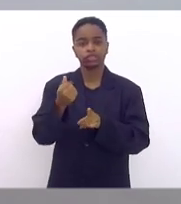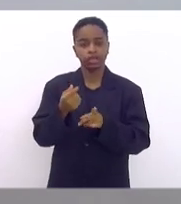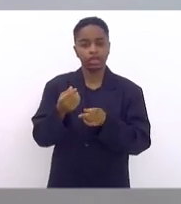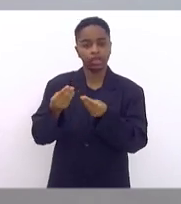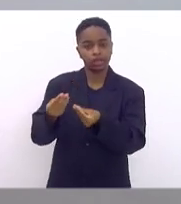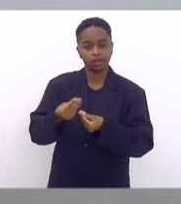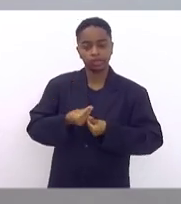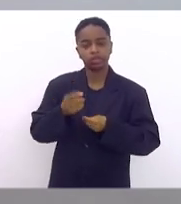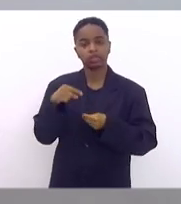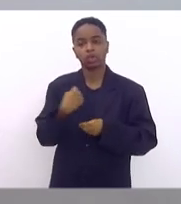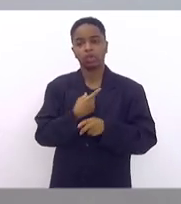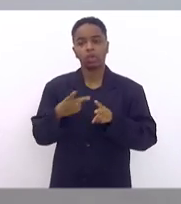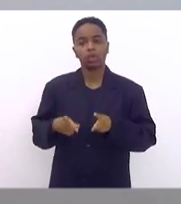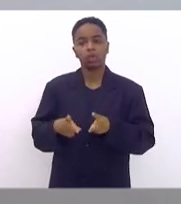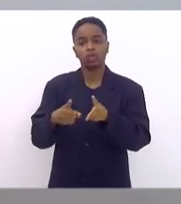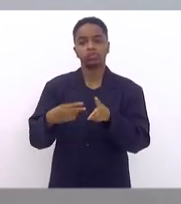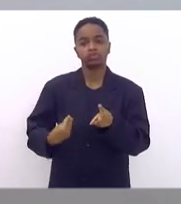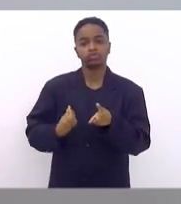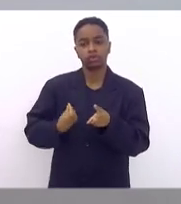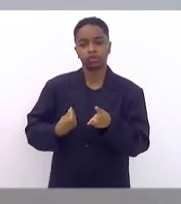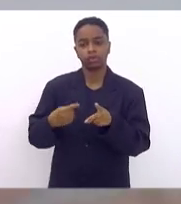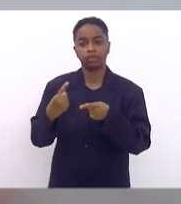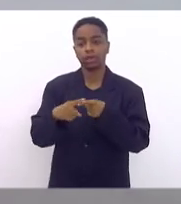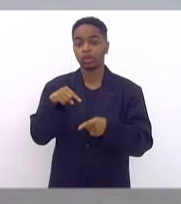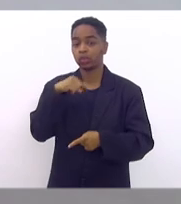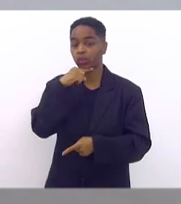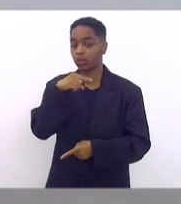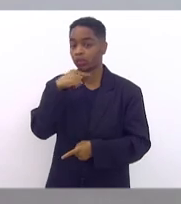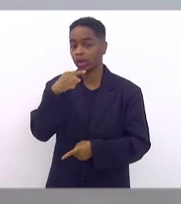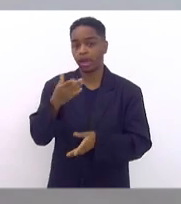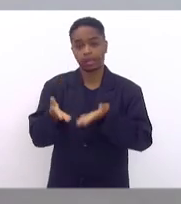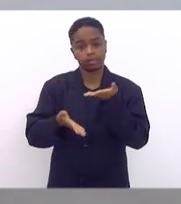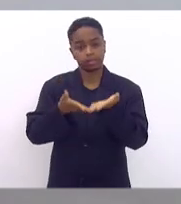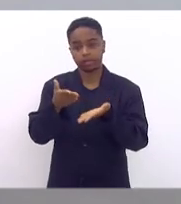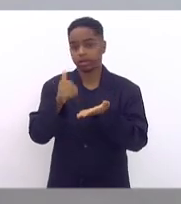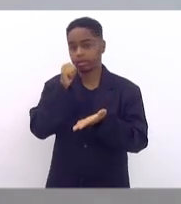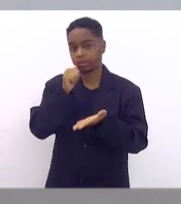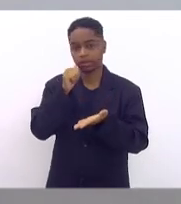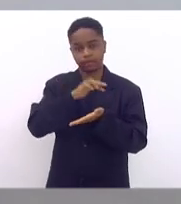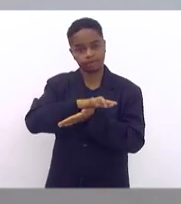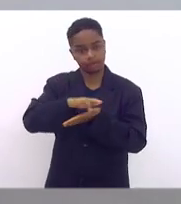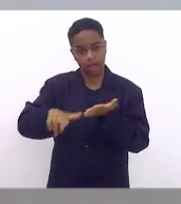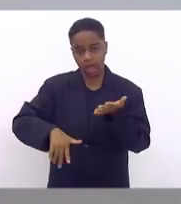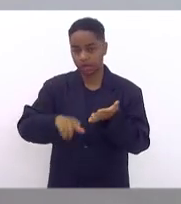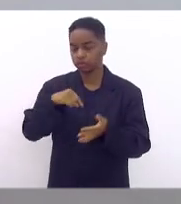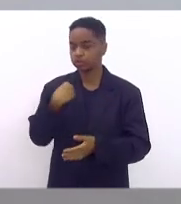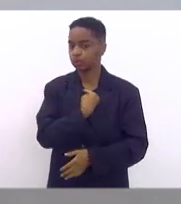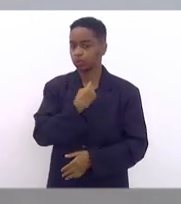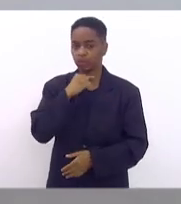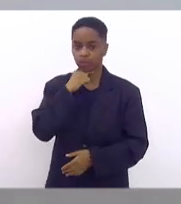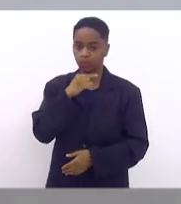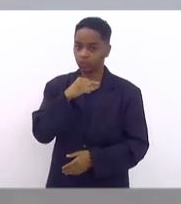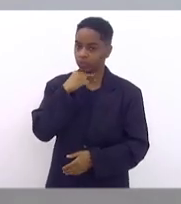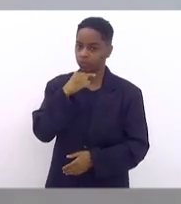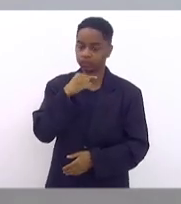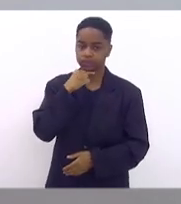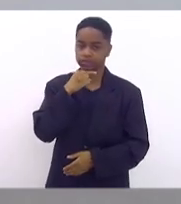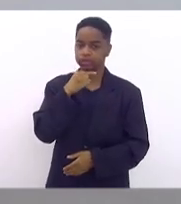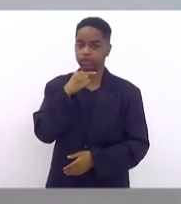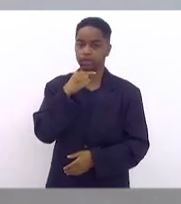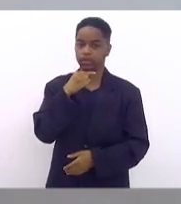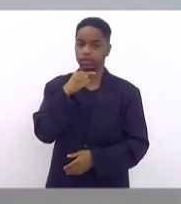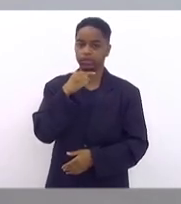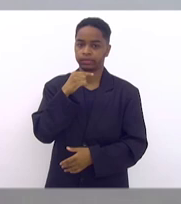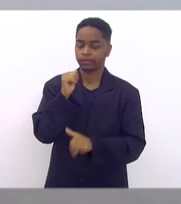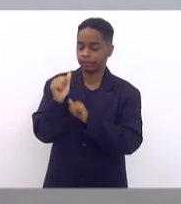continuar existindo. A gente não consegue atender um monte de menino e mulher, a gente não consegue transformar